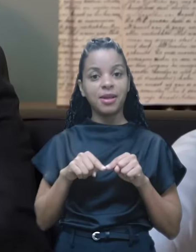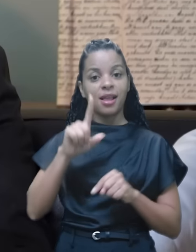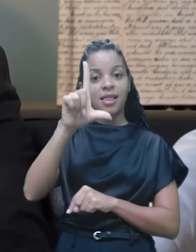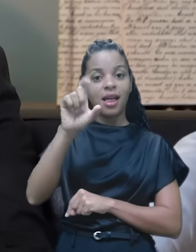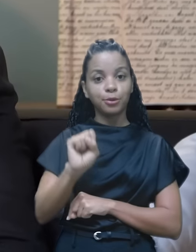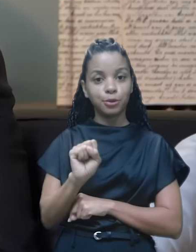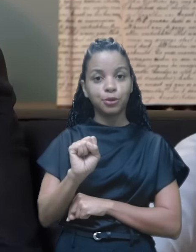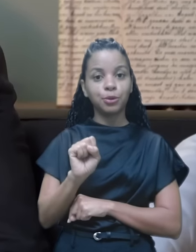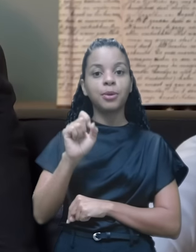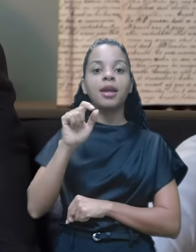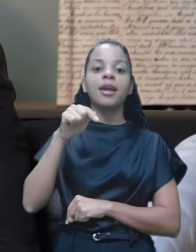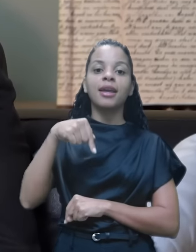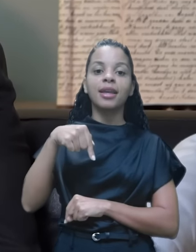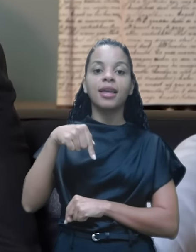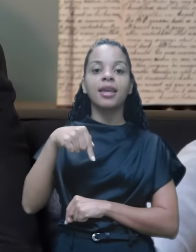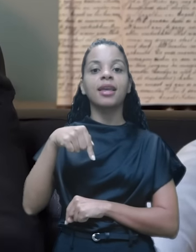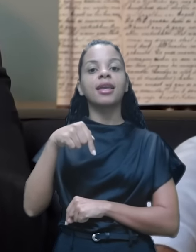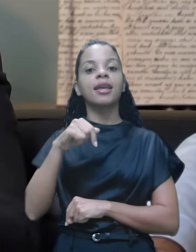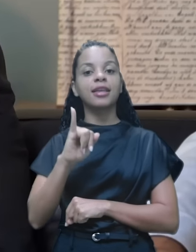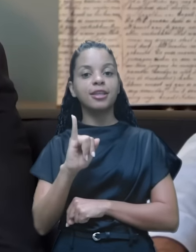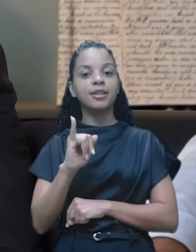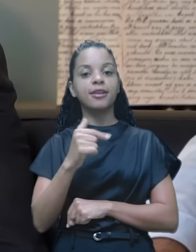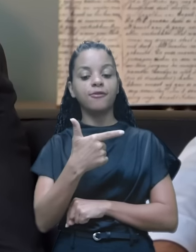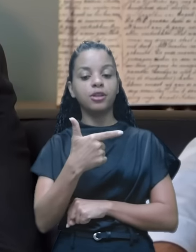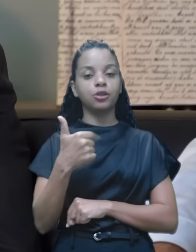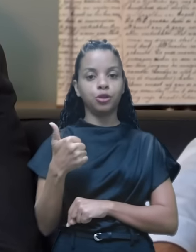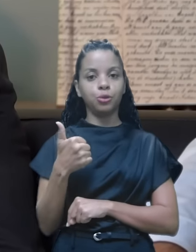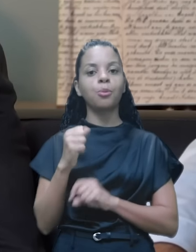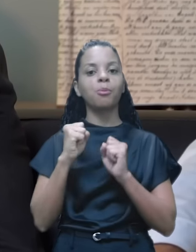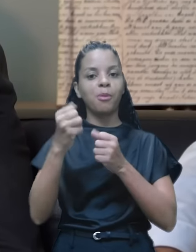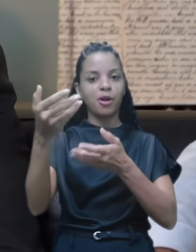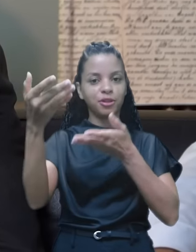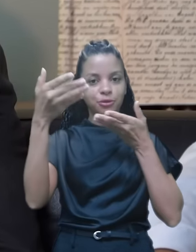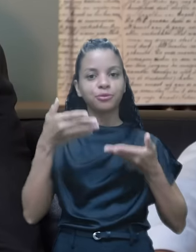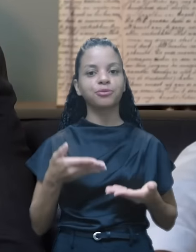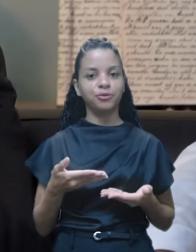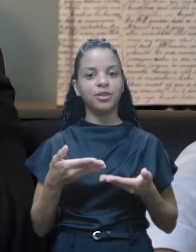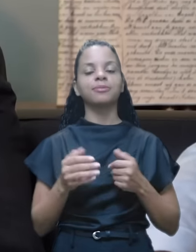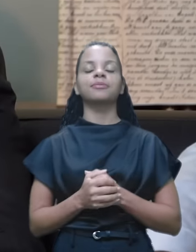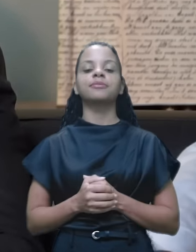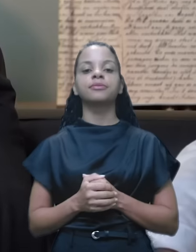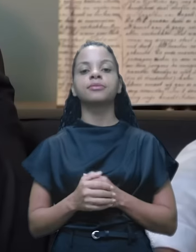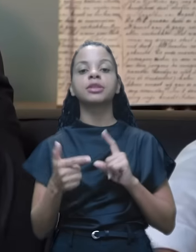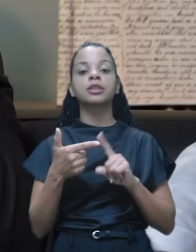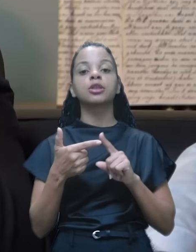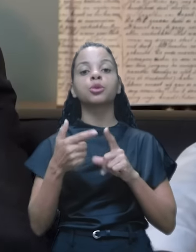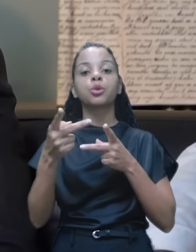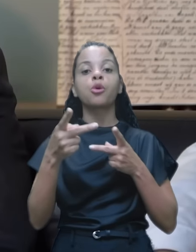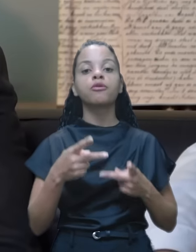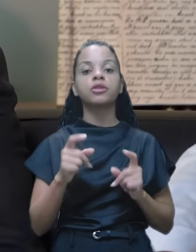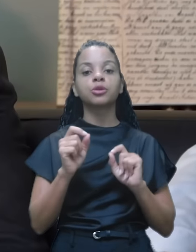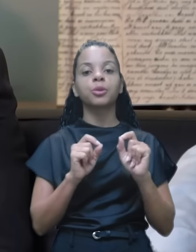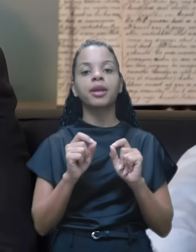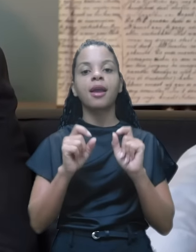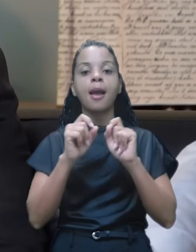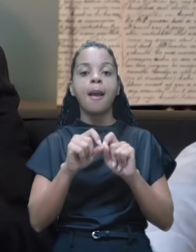QI 21, né? E convido você que estiver aqui para Brasília, venha participar conosco também. E um outro convite é assistir lá